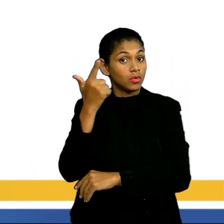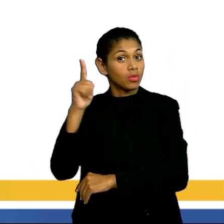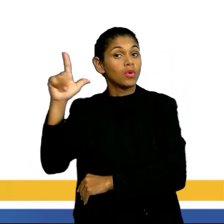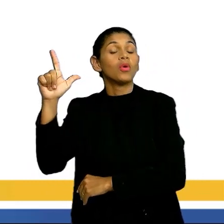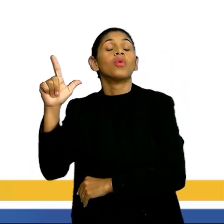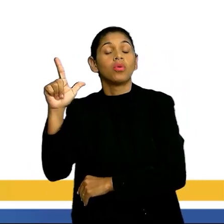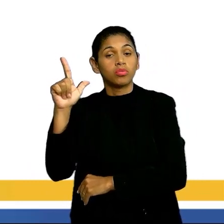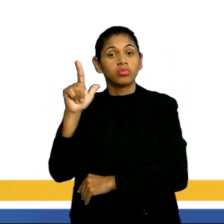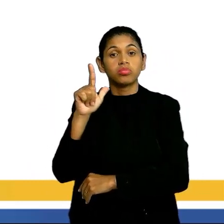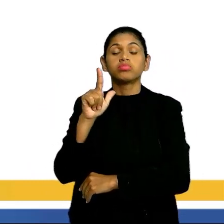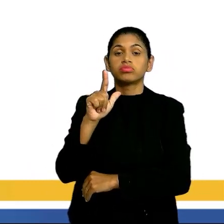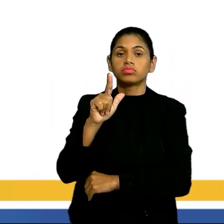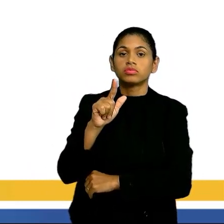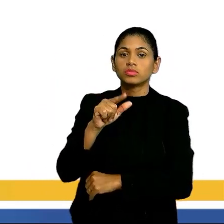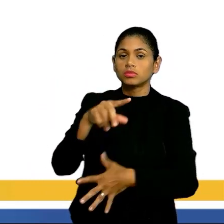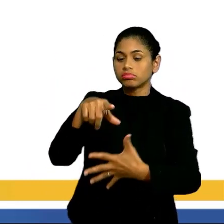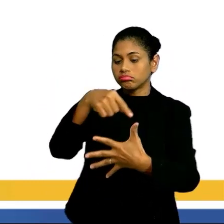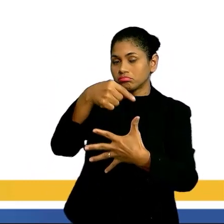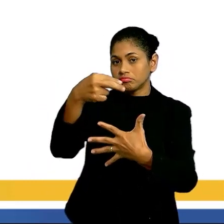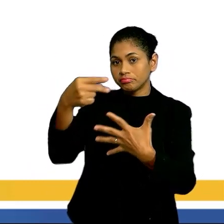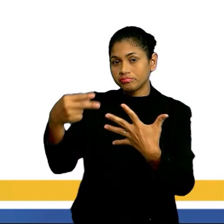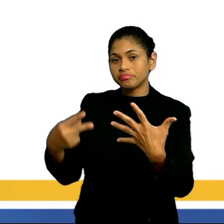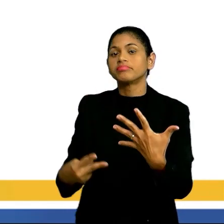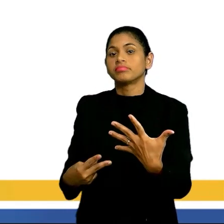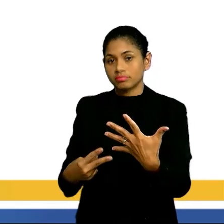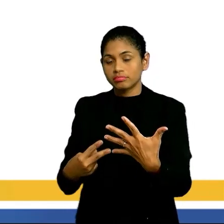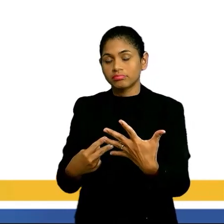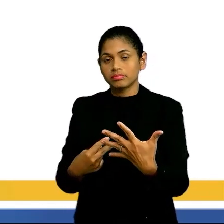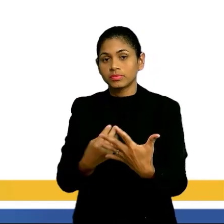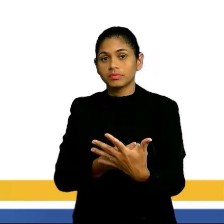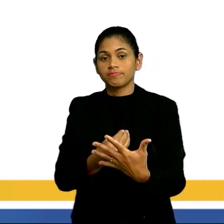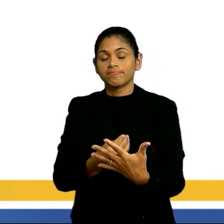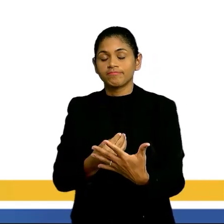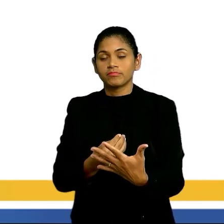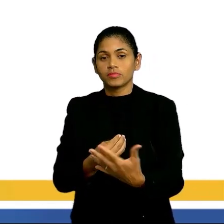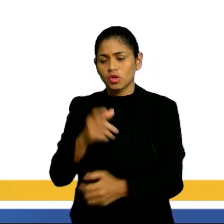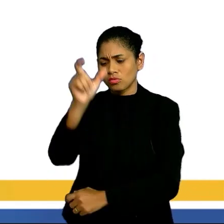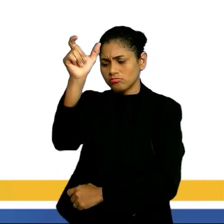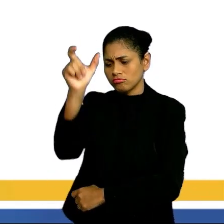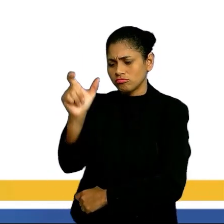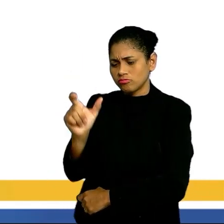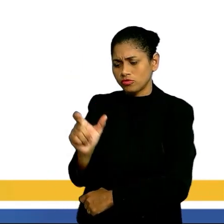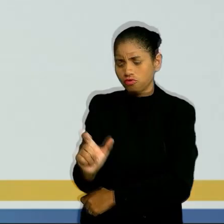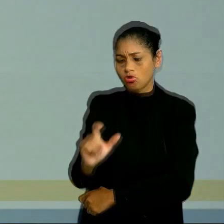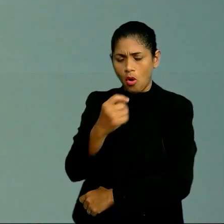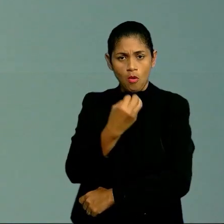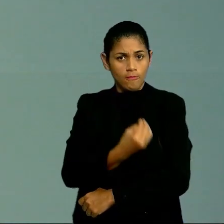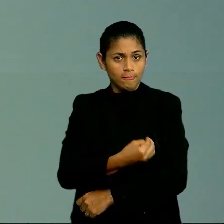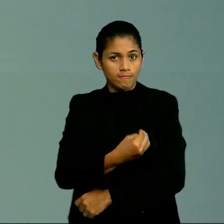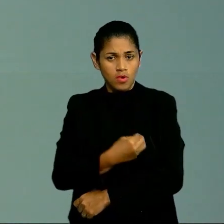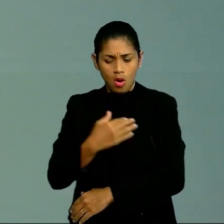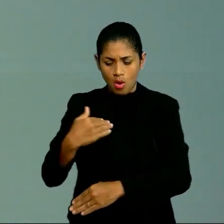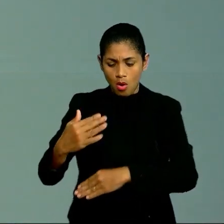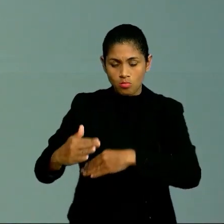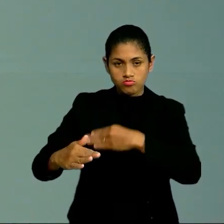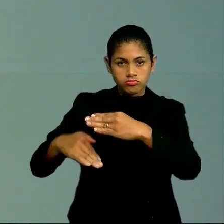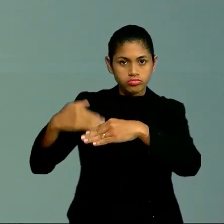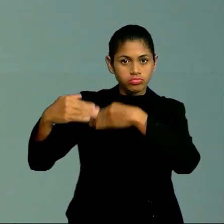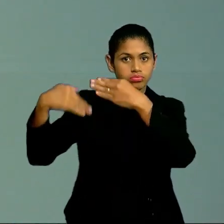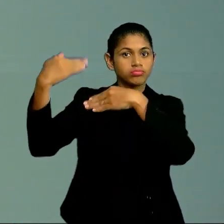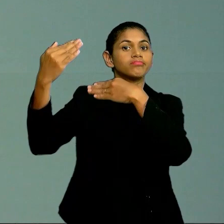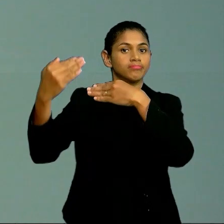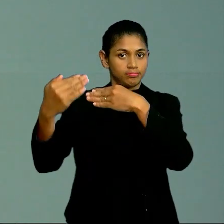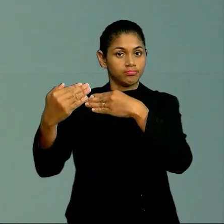Devido a esses e outros motivos, o ser humano é o ser vivo mais evoluído. Pessoal, ele te deu um